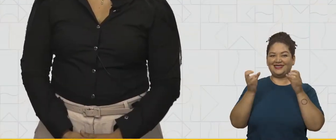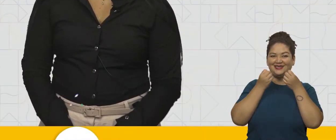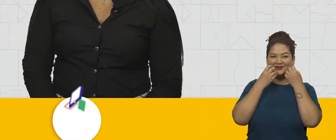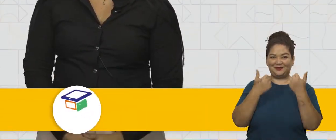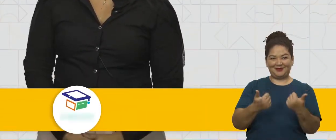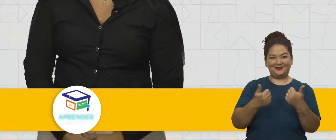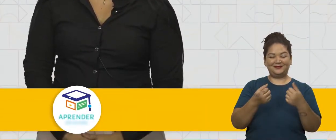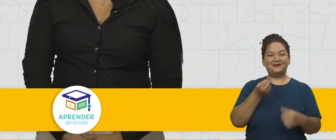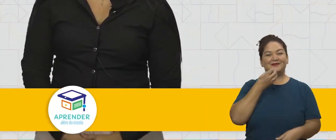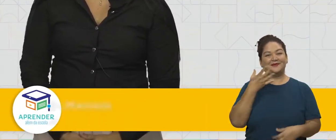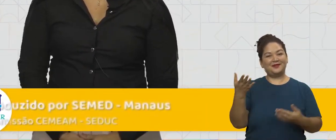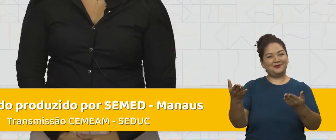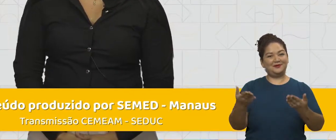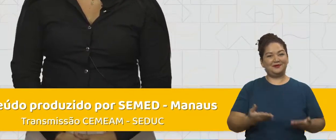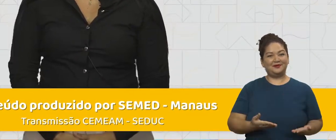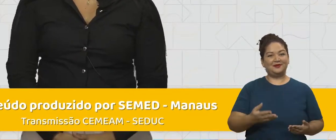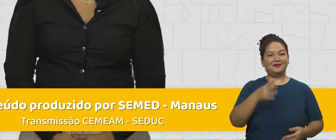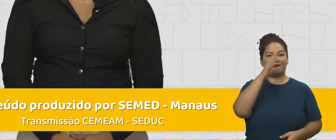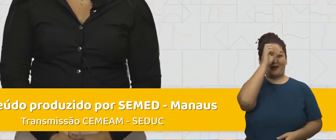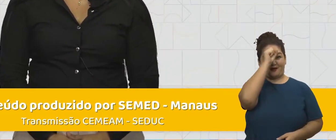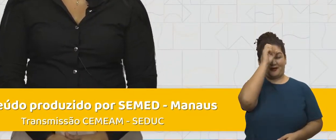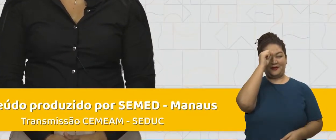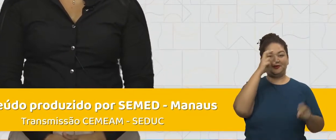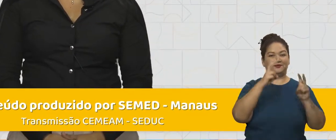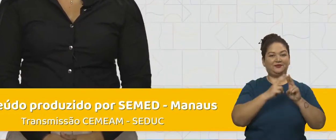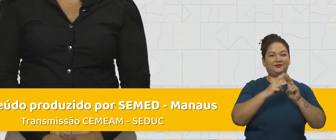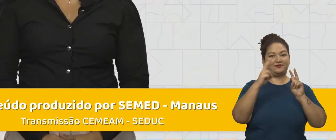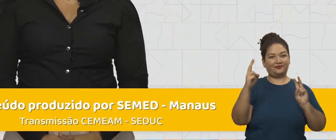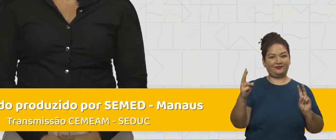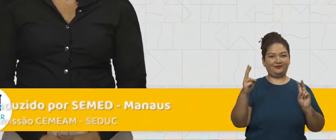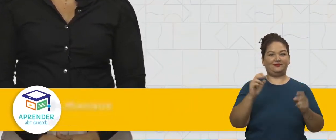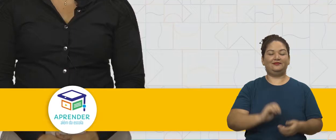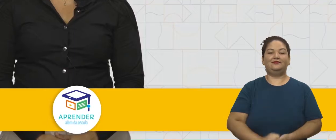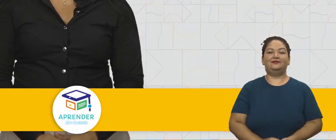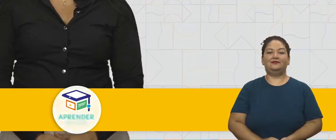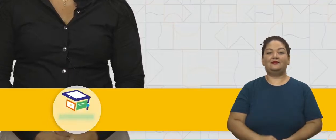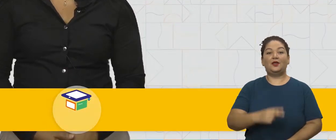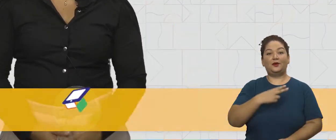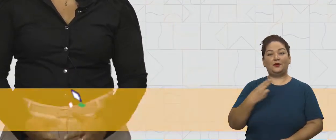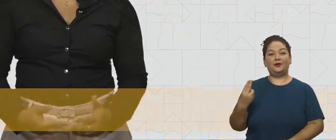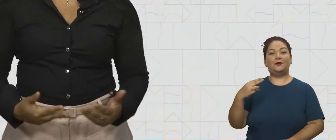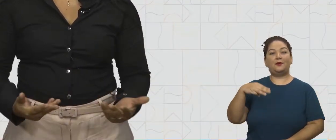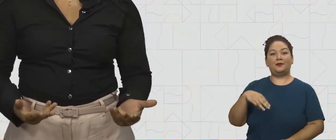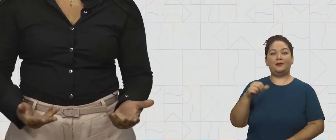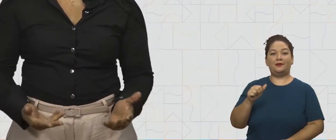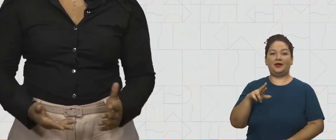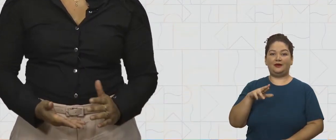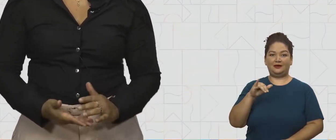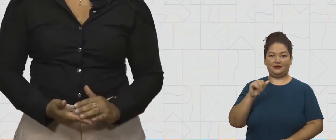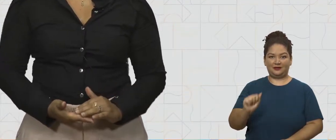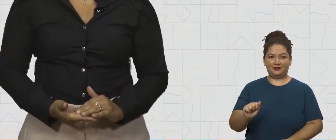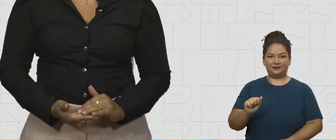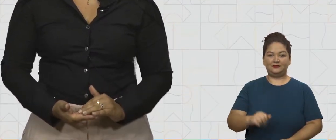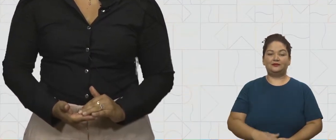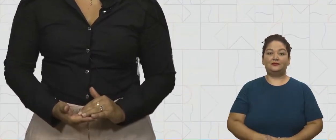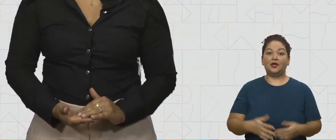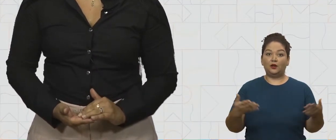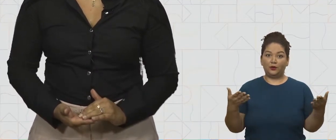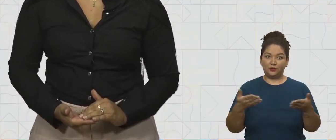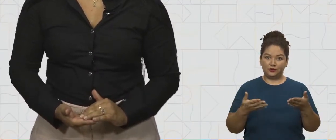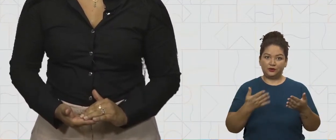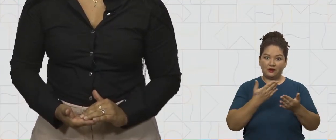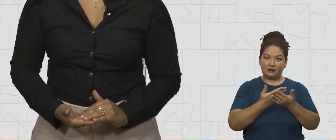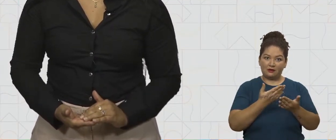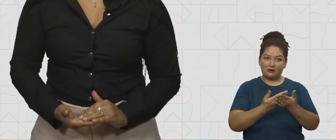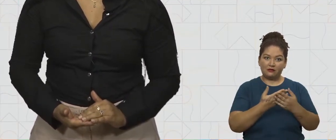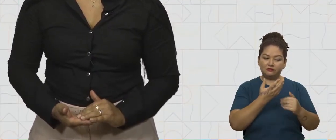Olá, tudo bem? Sejam bem-vindos ao projeto Aprender Além da Escola. Eu sou a professora Maria Guimarães e